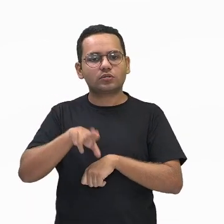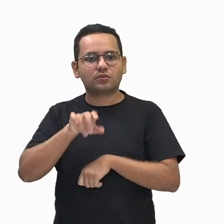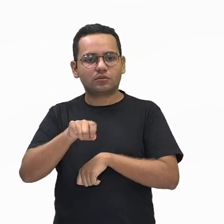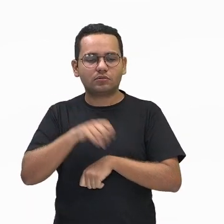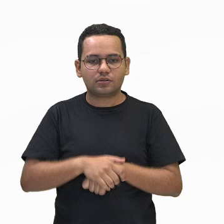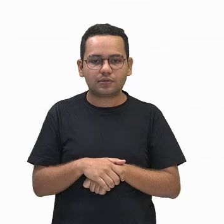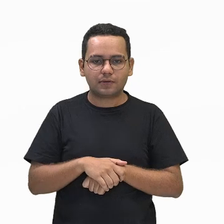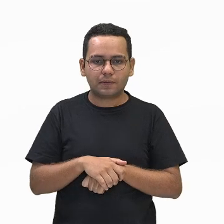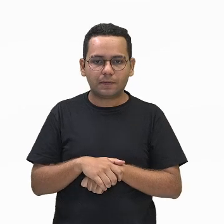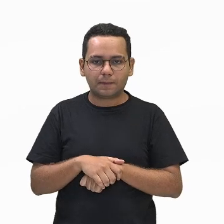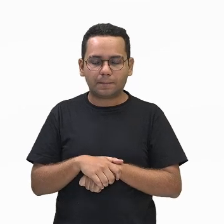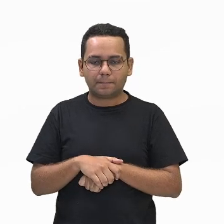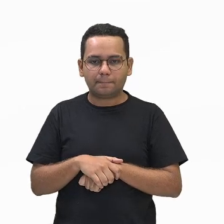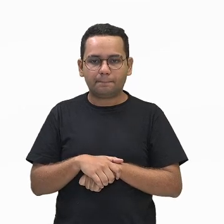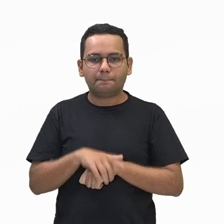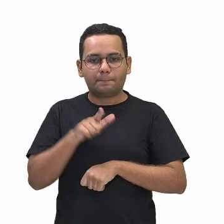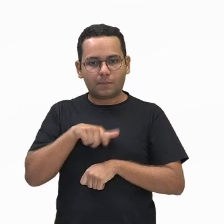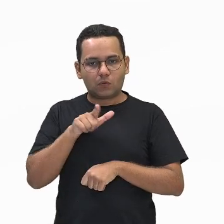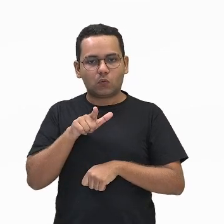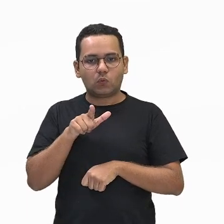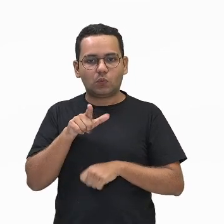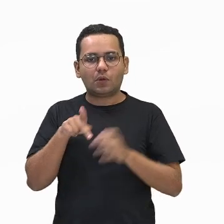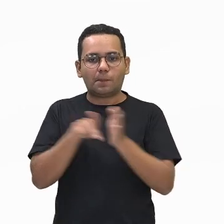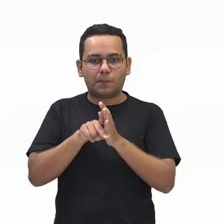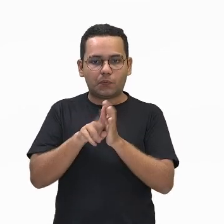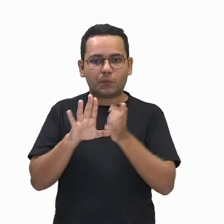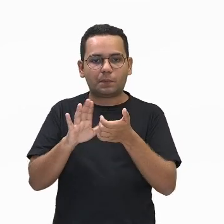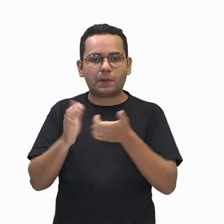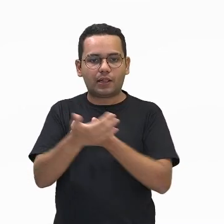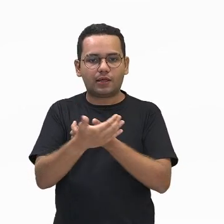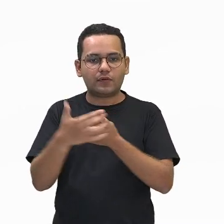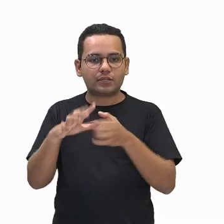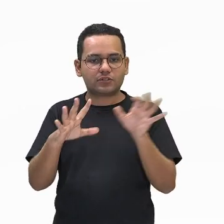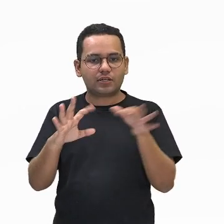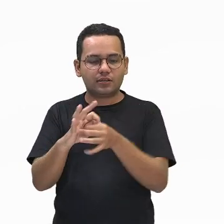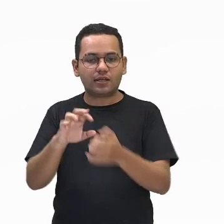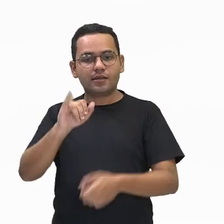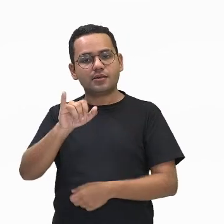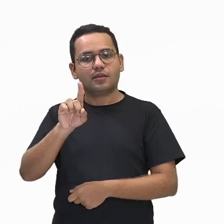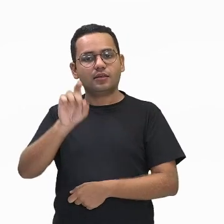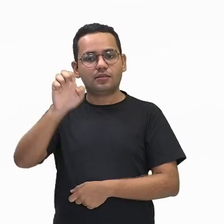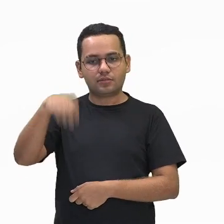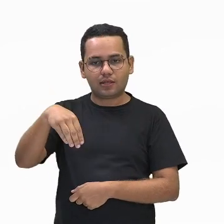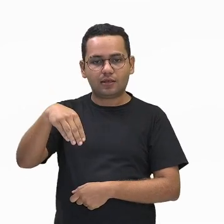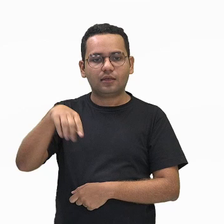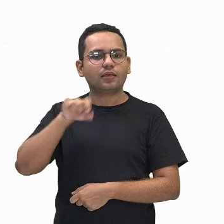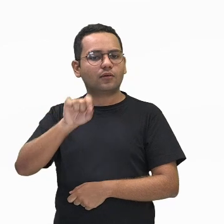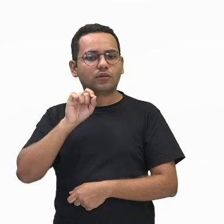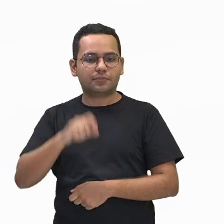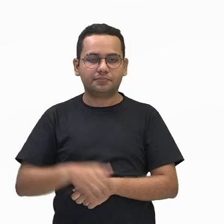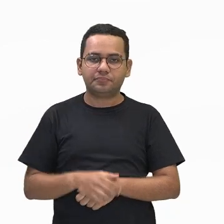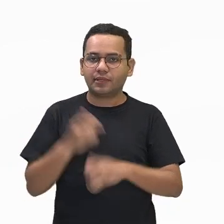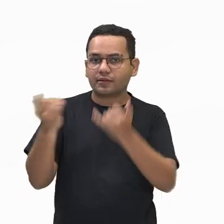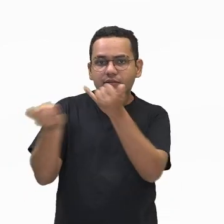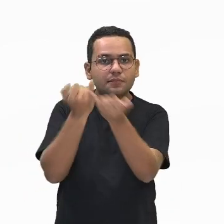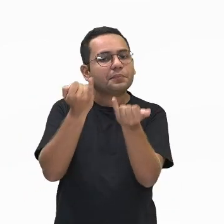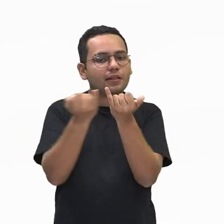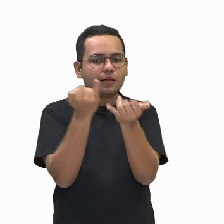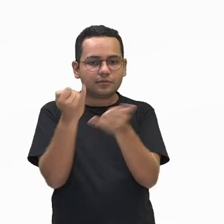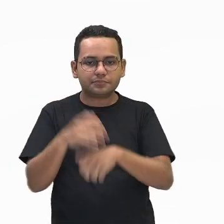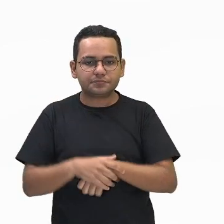distante da própria etimologia da palavra, que está associada ao termo latino idem, que quer dizer a mesma